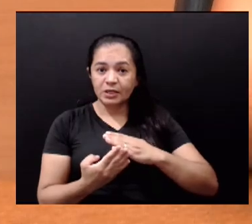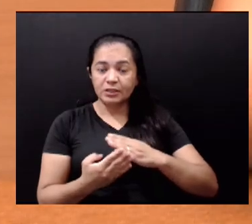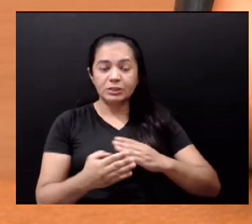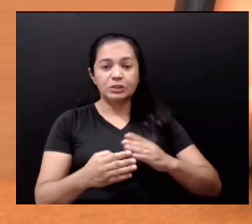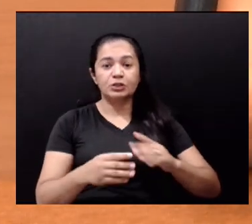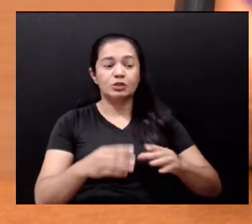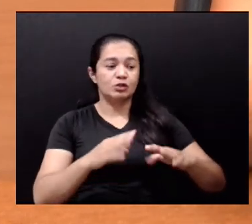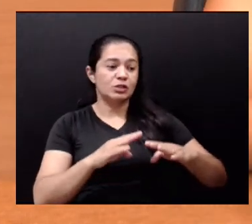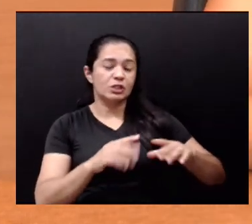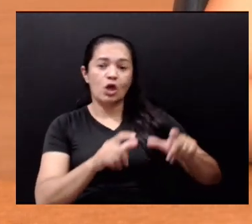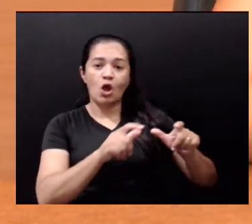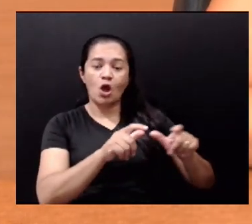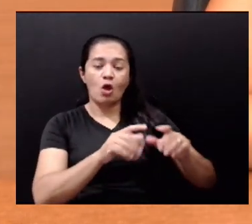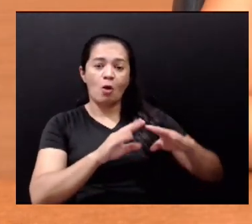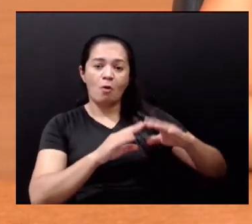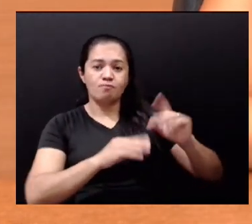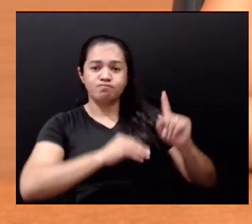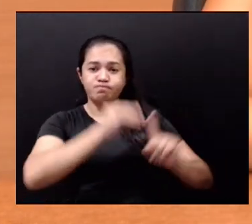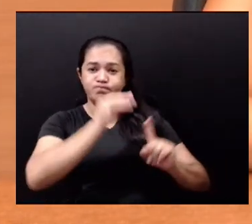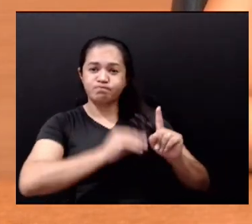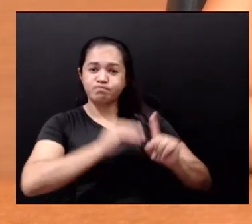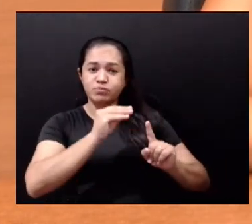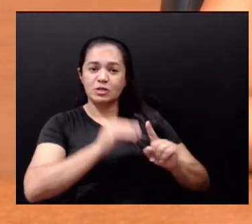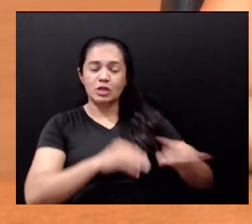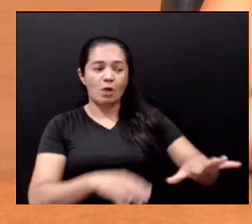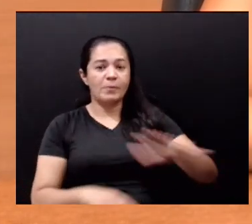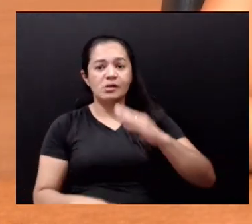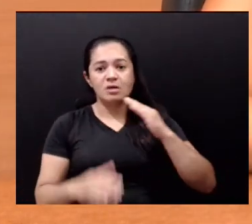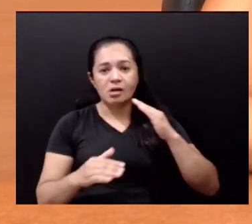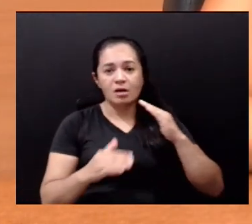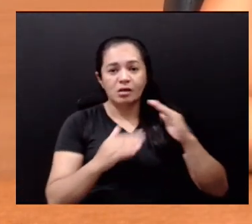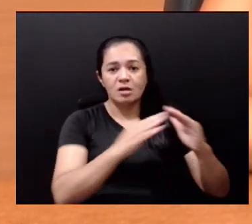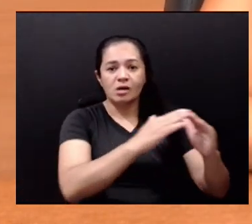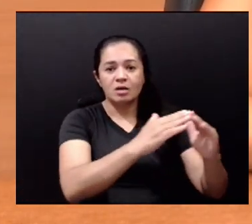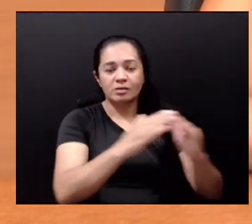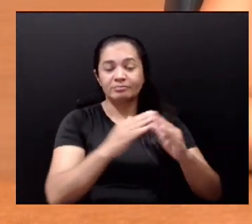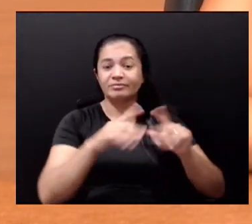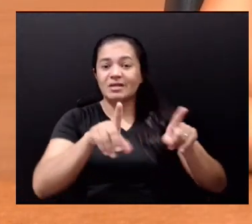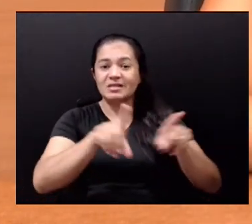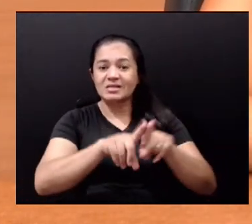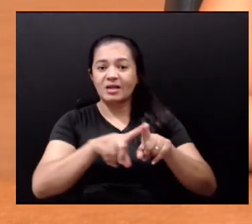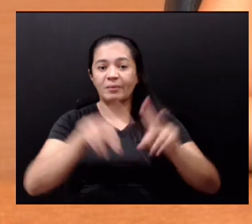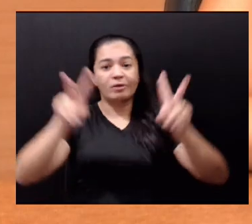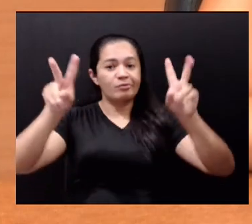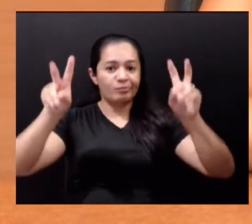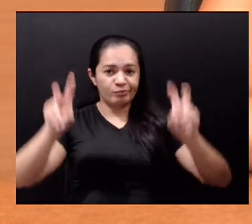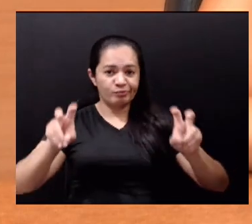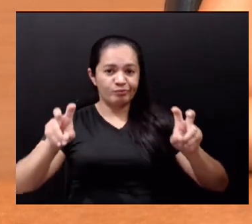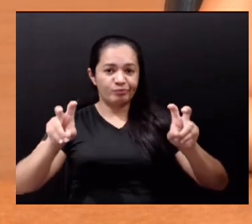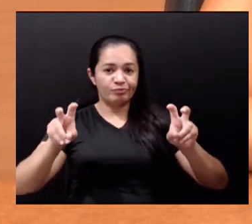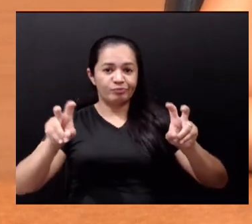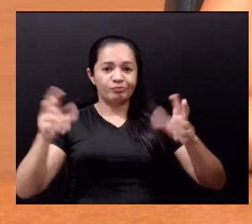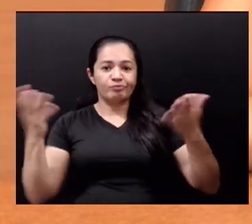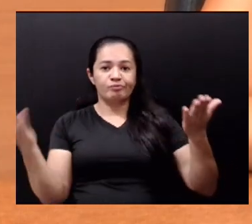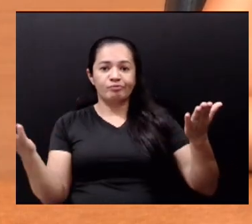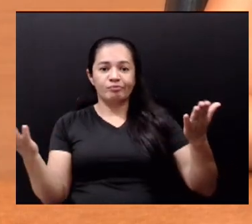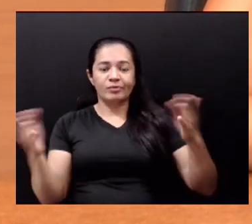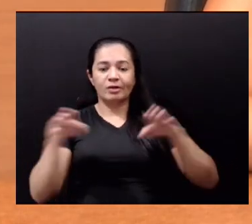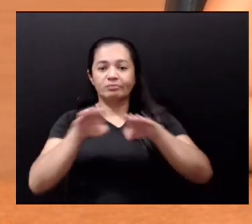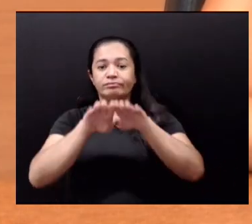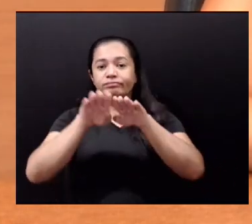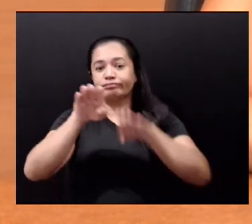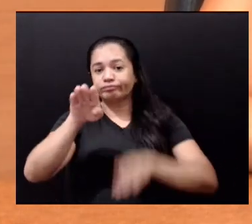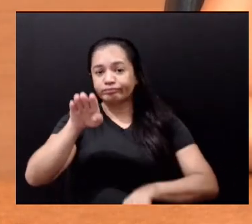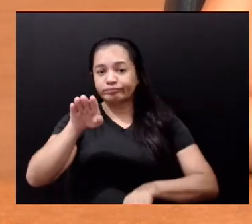né, é uma região periférica da nossa cidade, então isso também tem uma questão, né, de uma desigualdade espacial